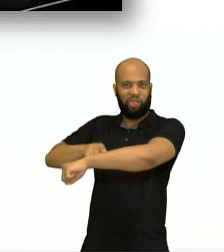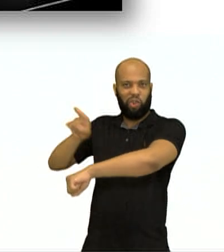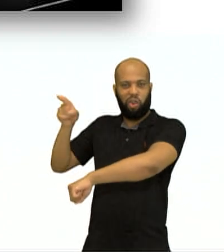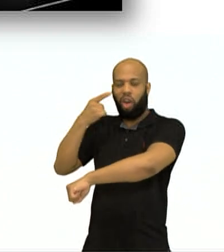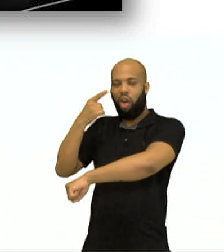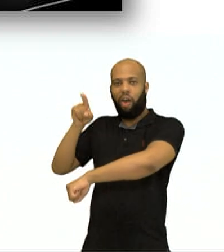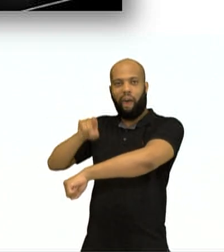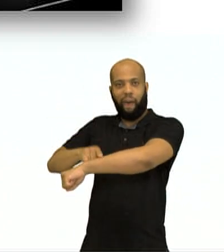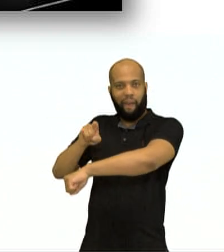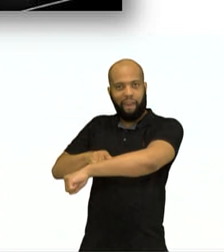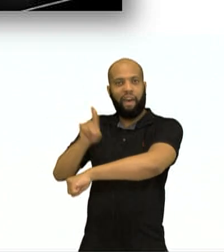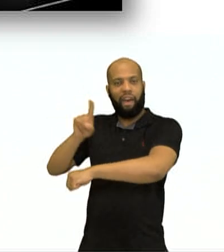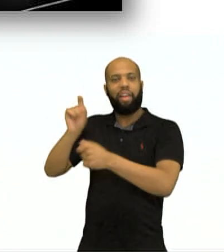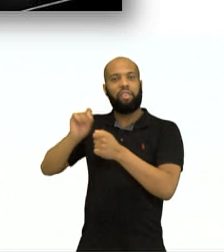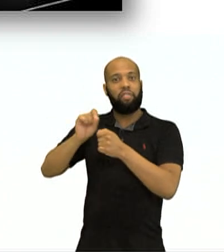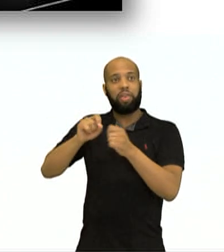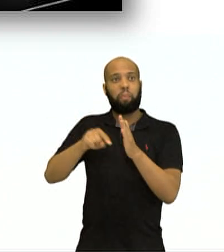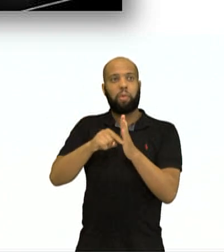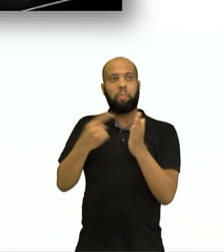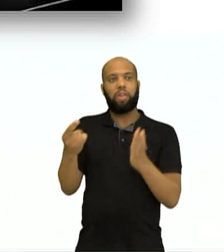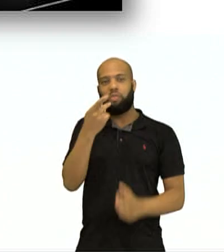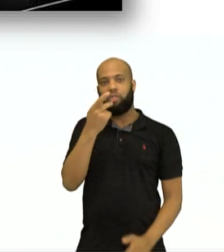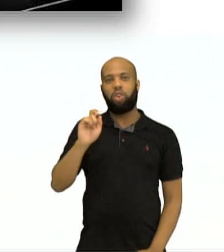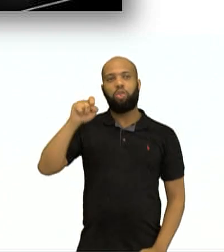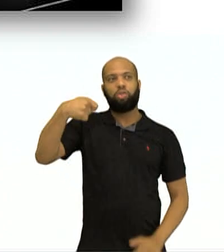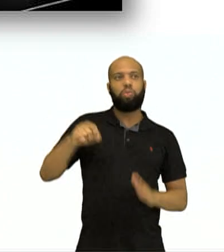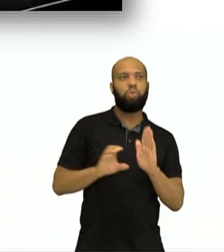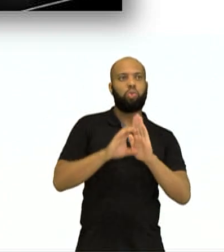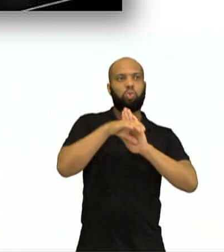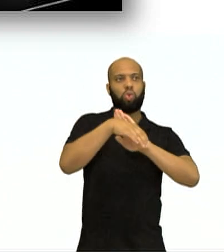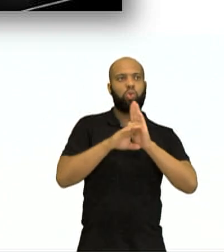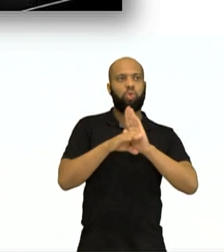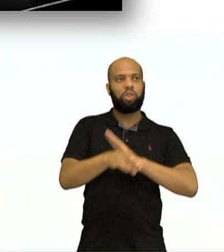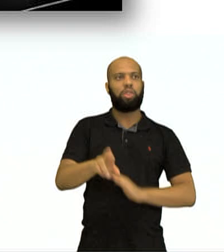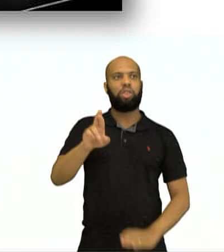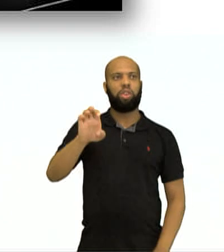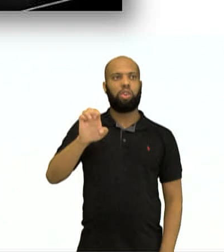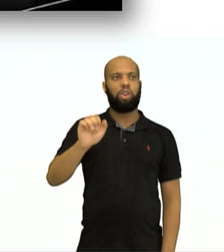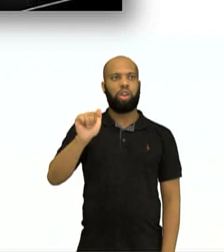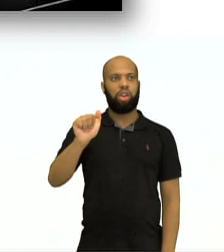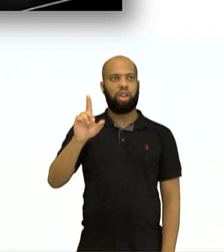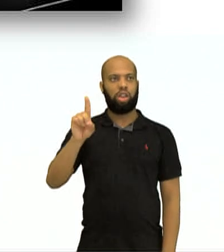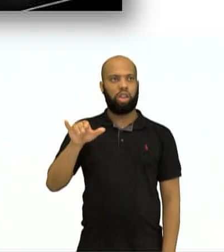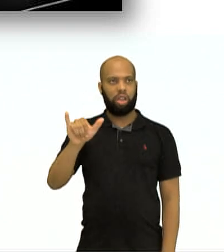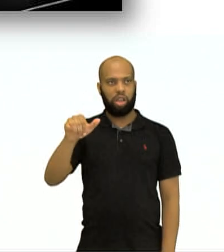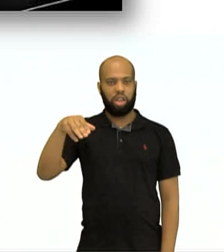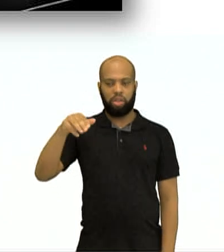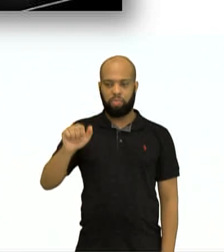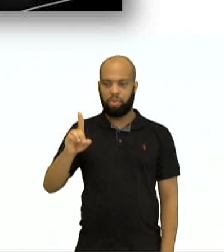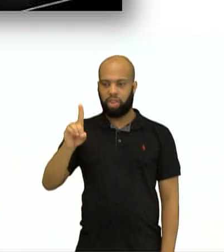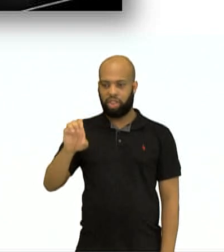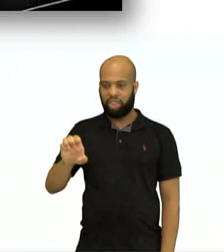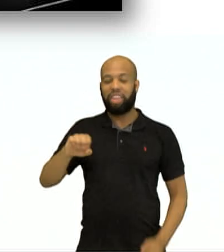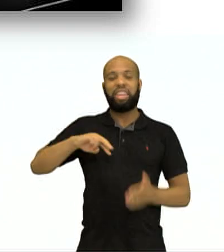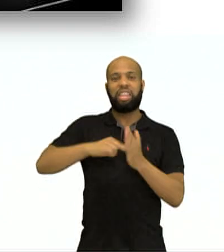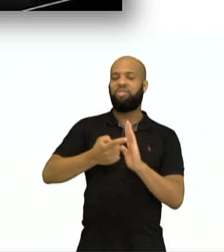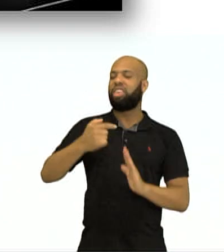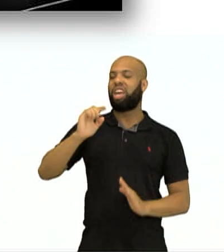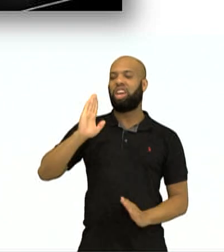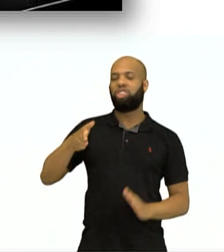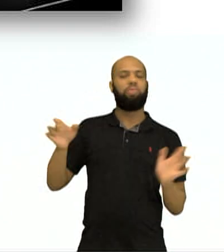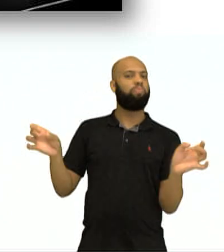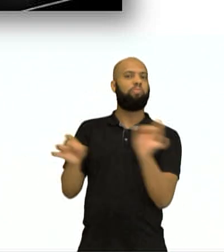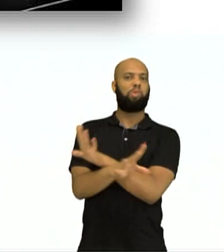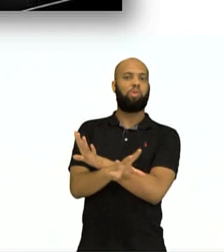vocês, que Duchamp definiu pela primeira vez o conceito ready-made, que significa já está pronto, ou seja, eu me aproprio de um